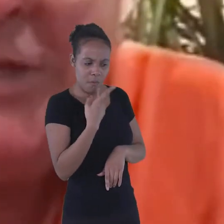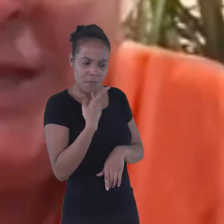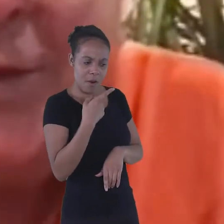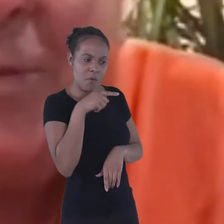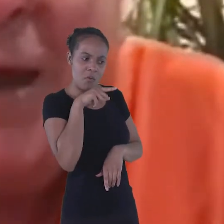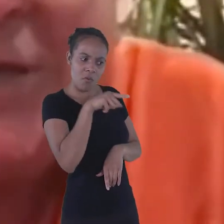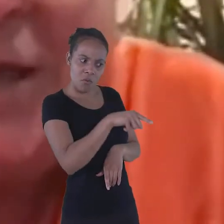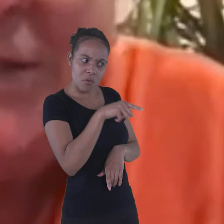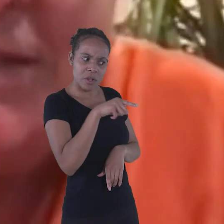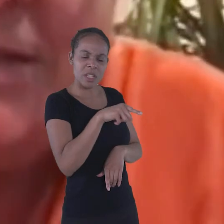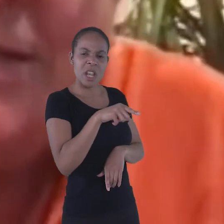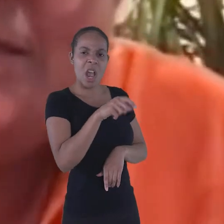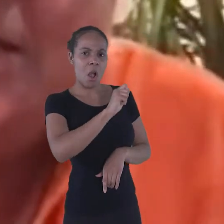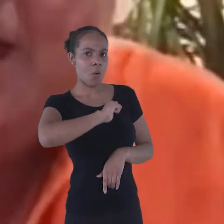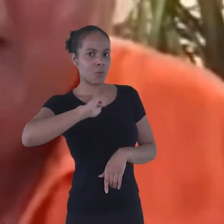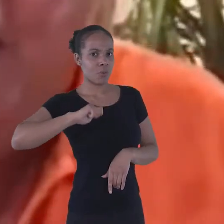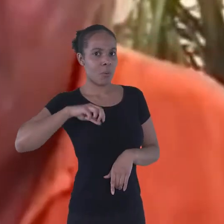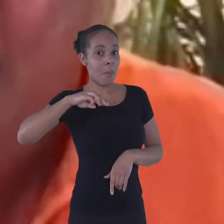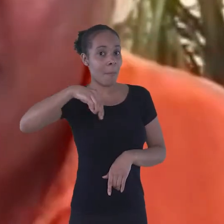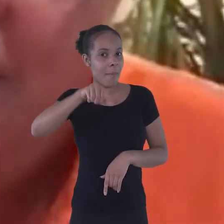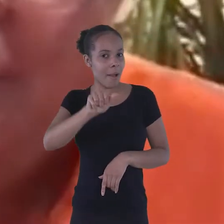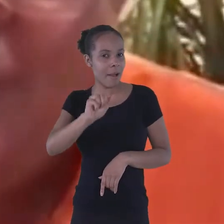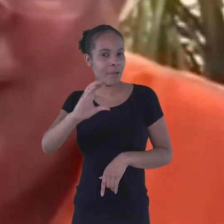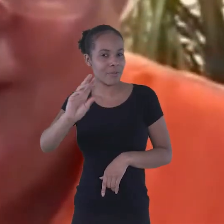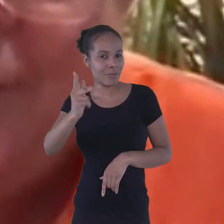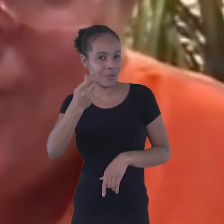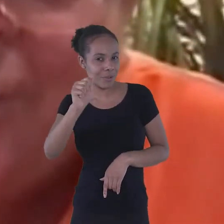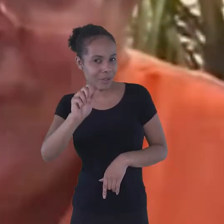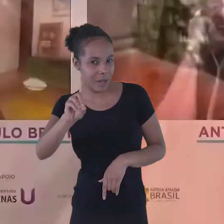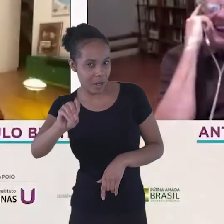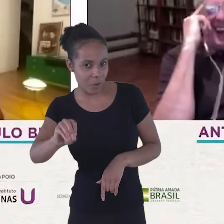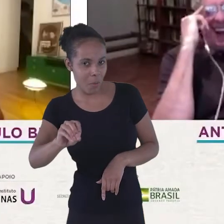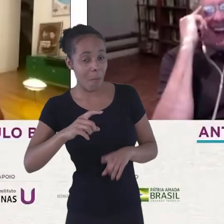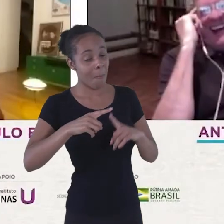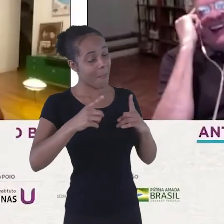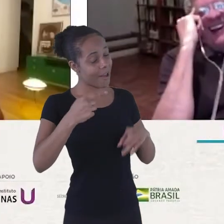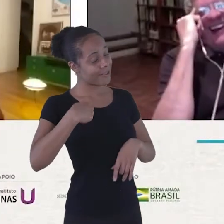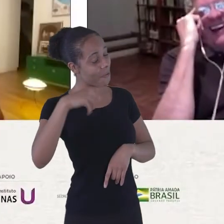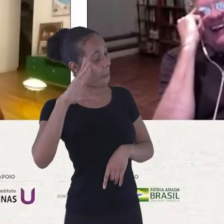estou dizendo que o Machado de Assis assinaria esse...